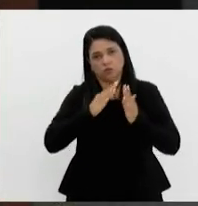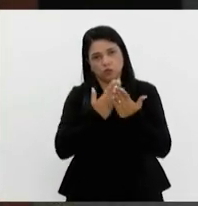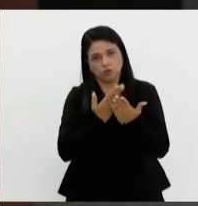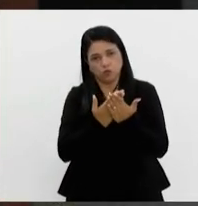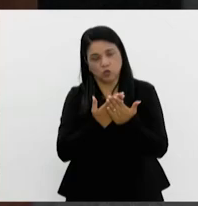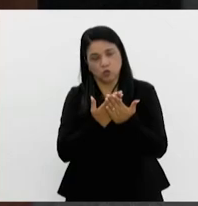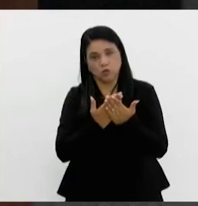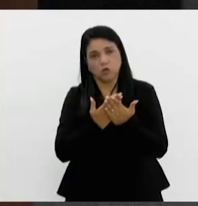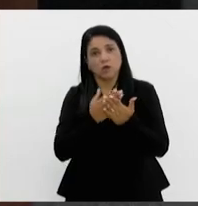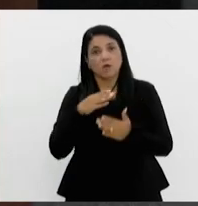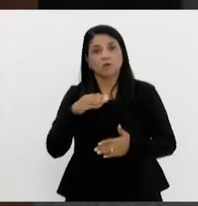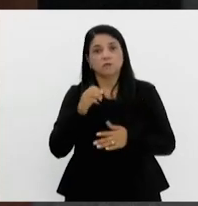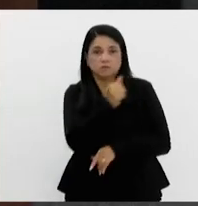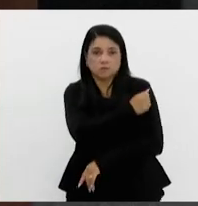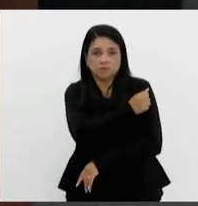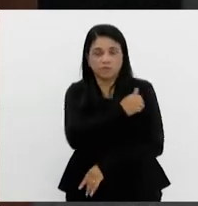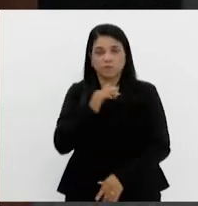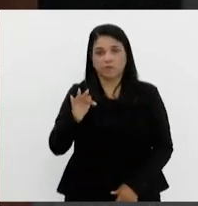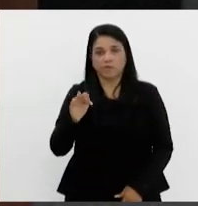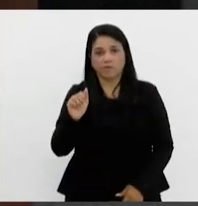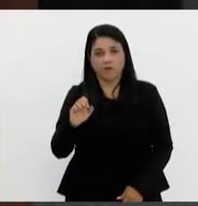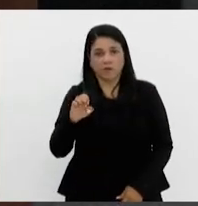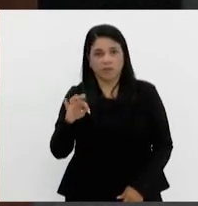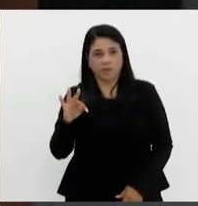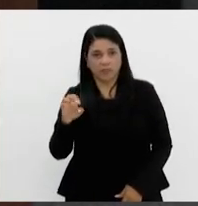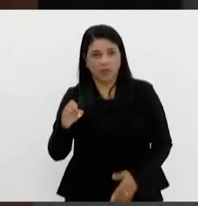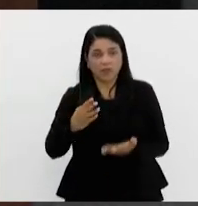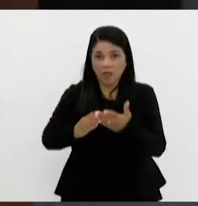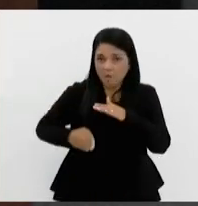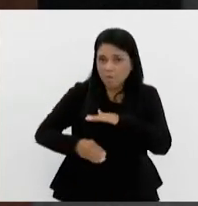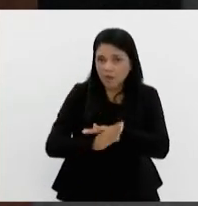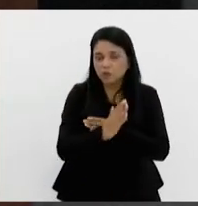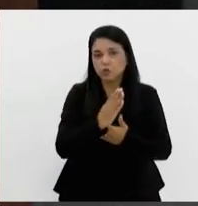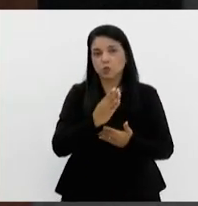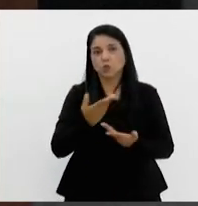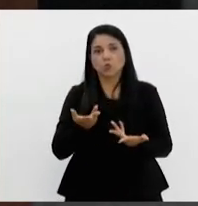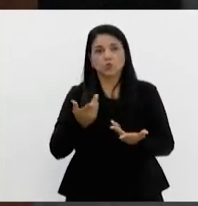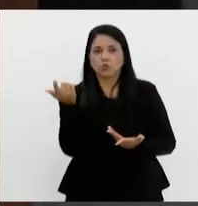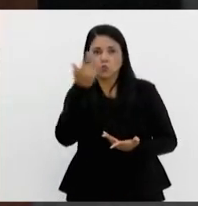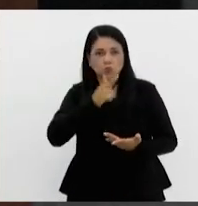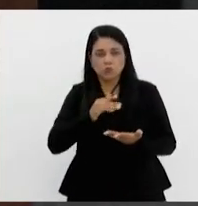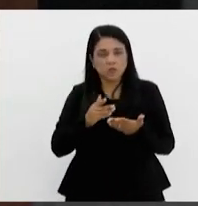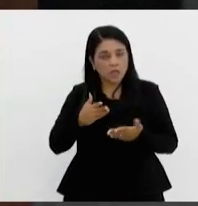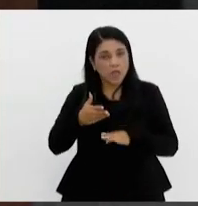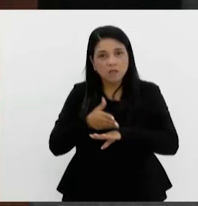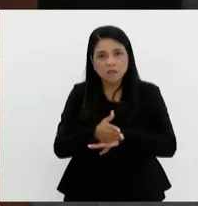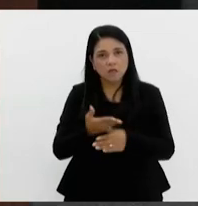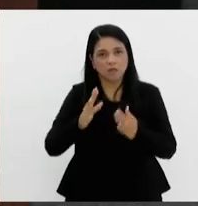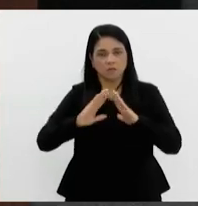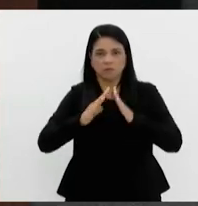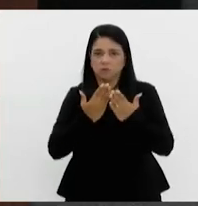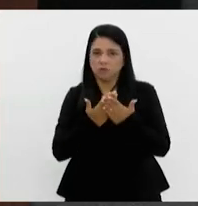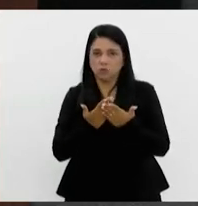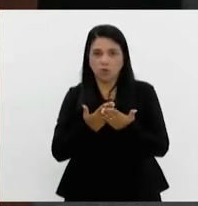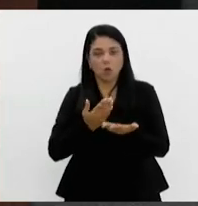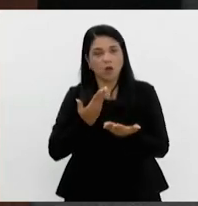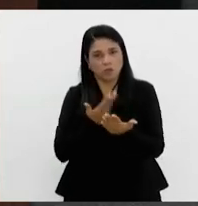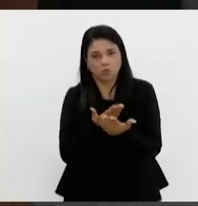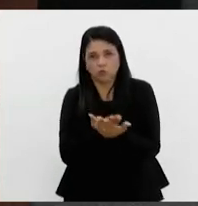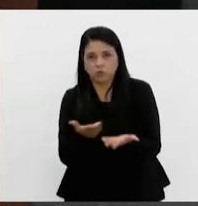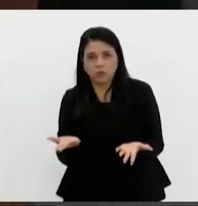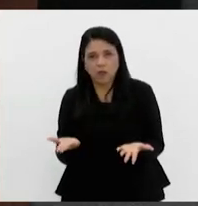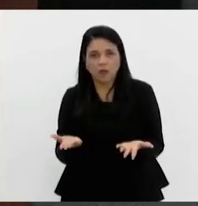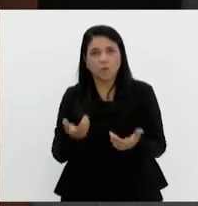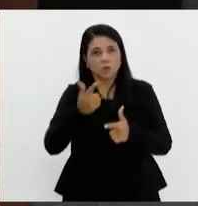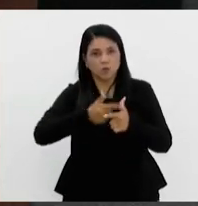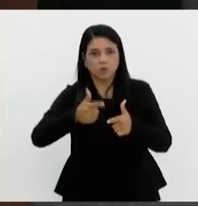da FAETEC que foram aprovados não possam ainda ter começado suas aulas em razão de problemas